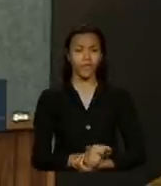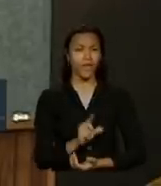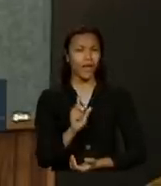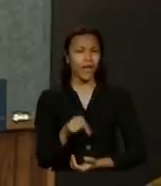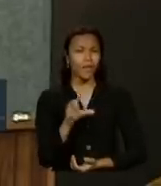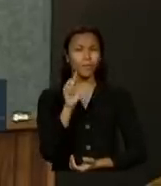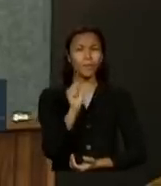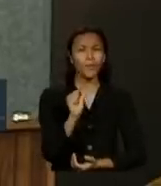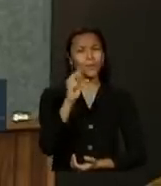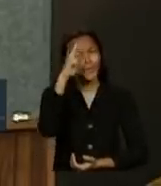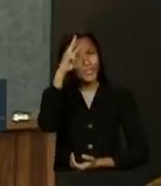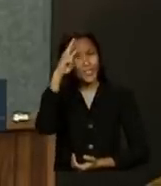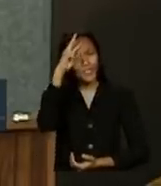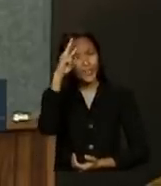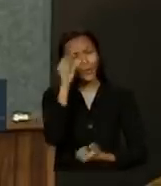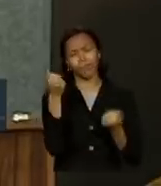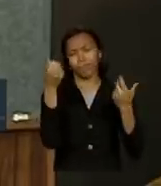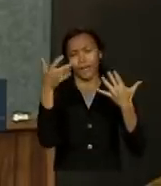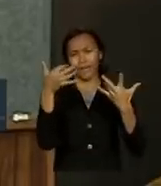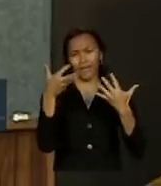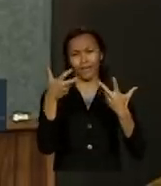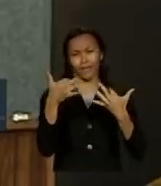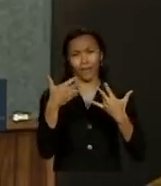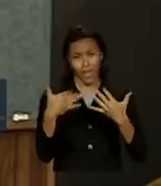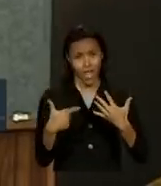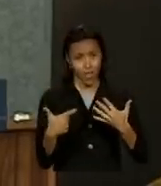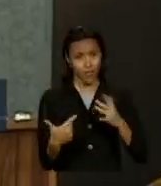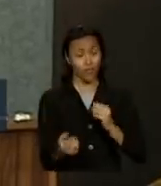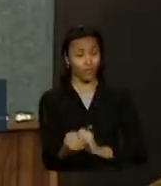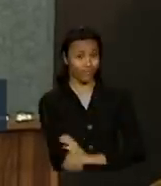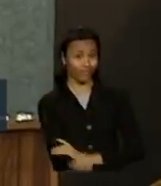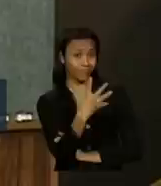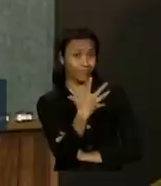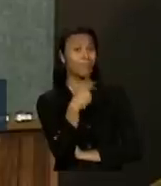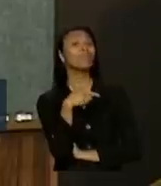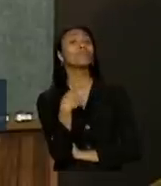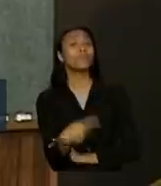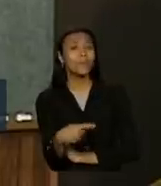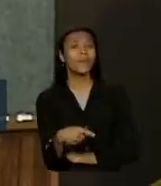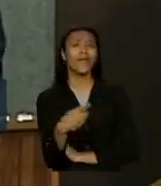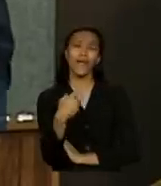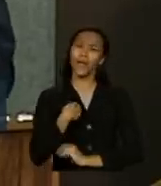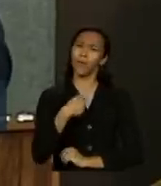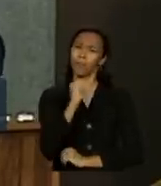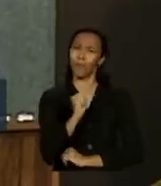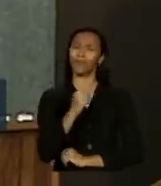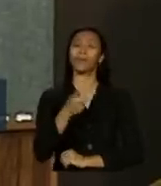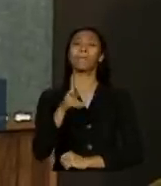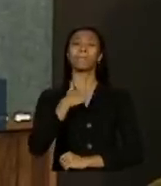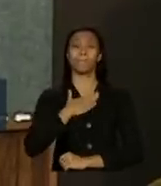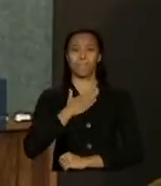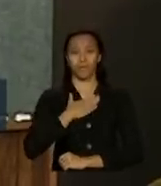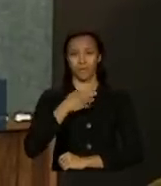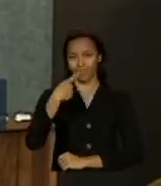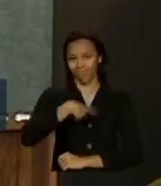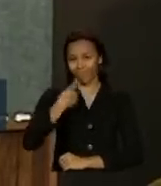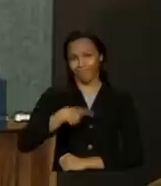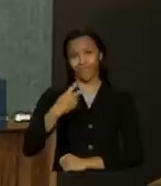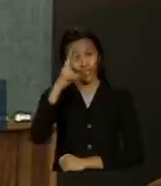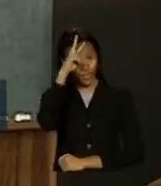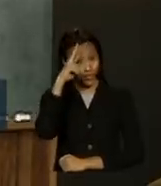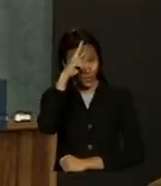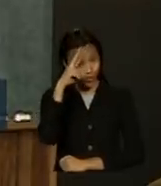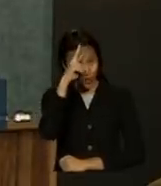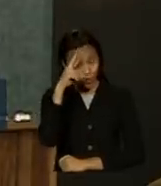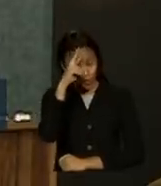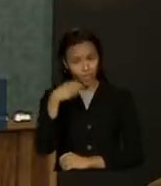pouco histórico eu eu vou eu coloco isso porque isso é um pouco a minha própria história do envolvimento com